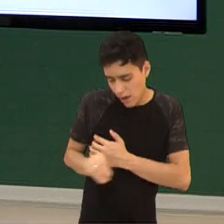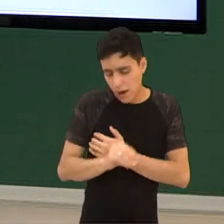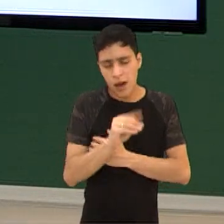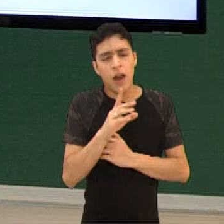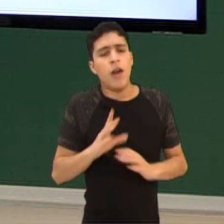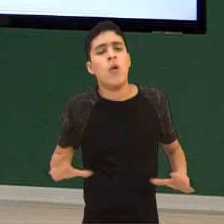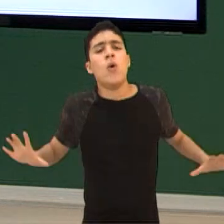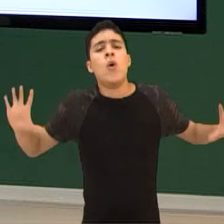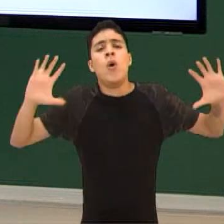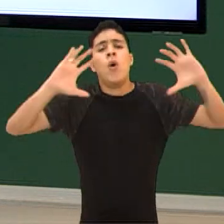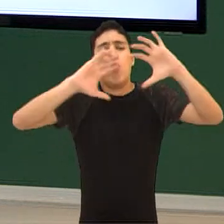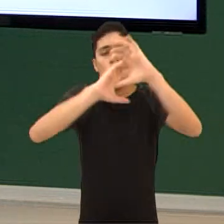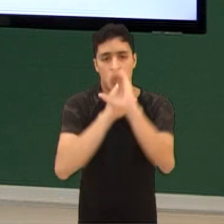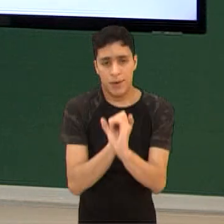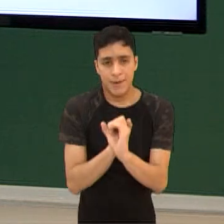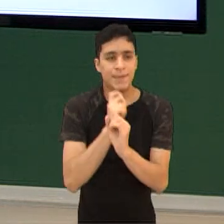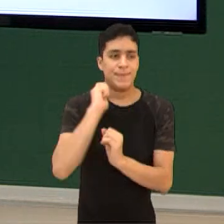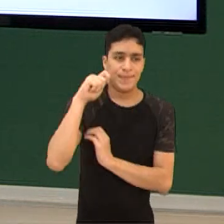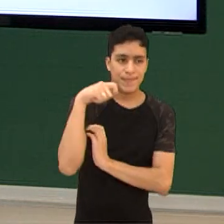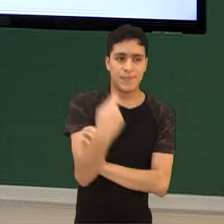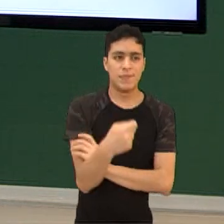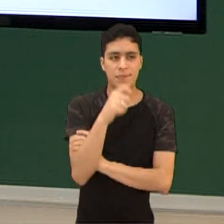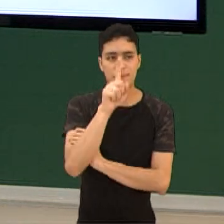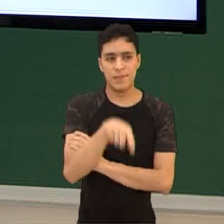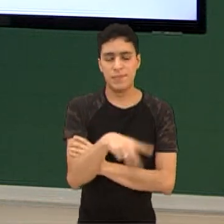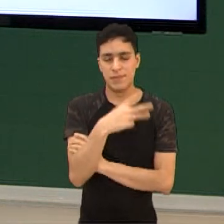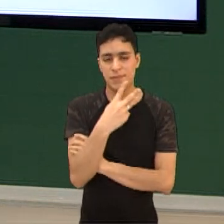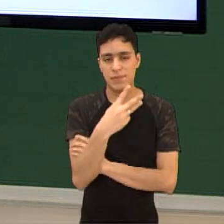a soma de todos esses termos,